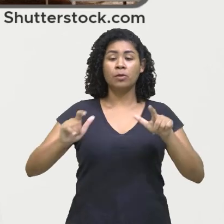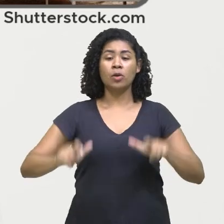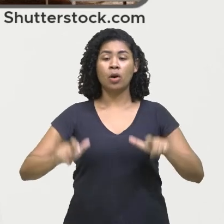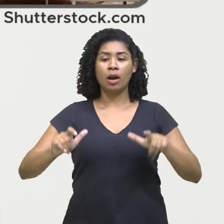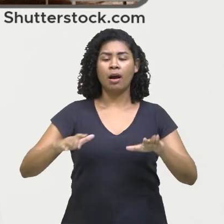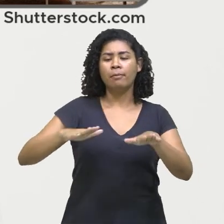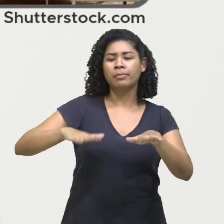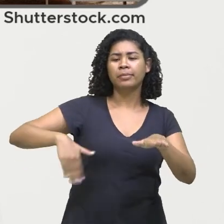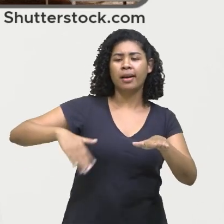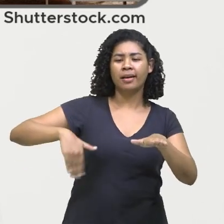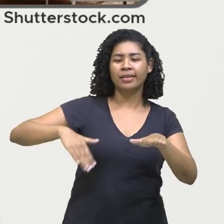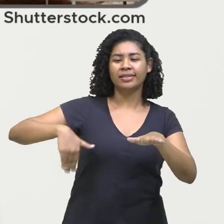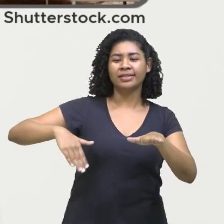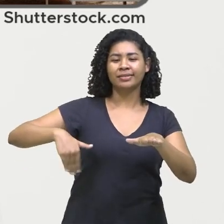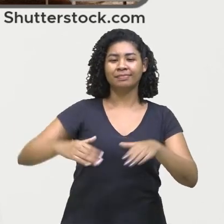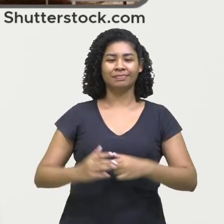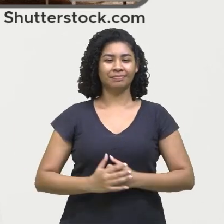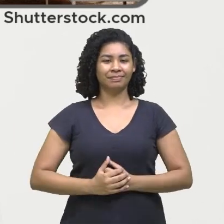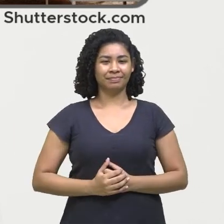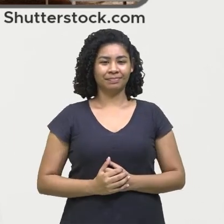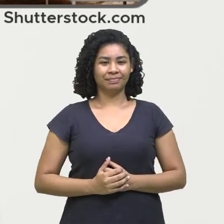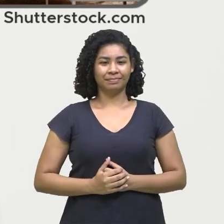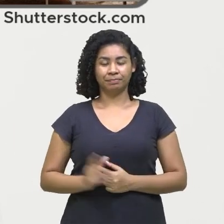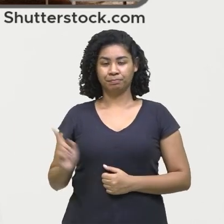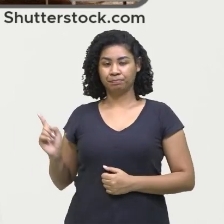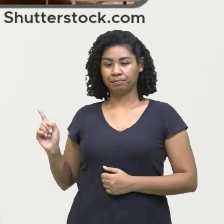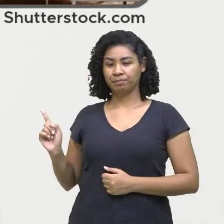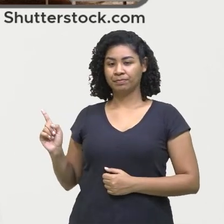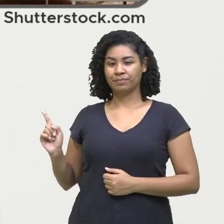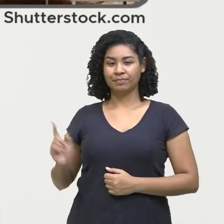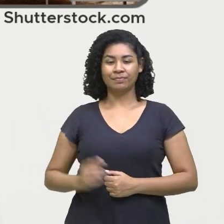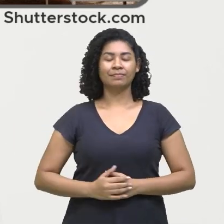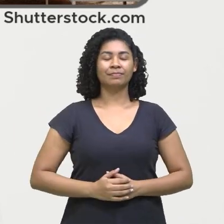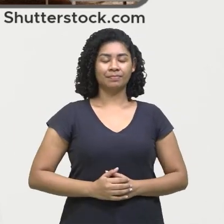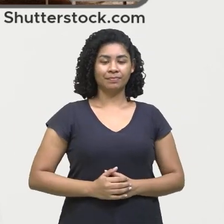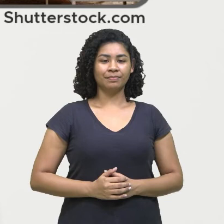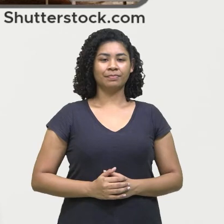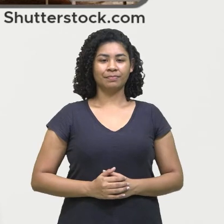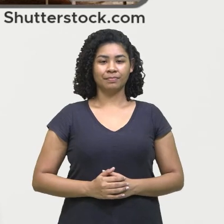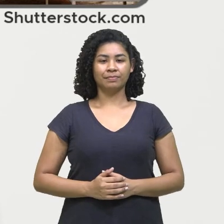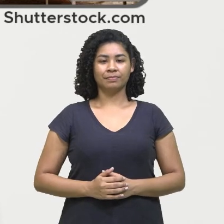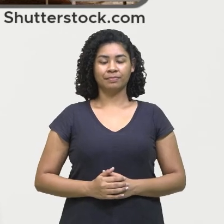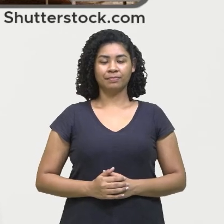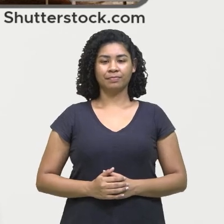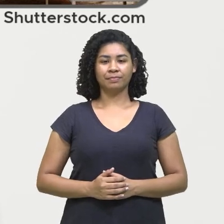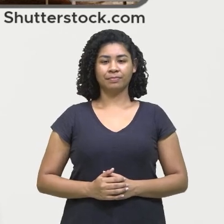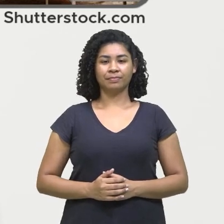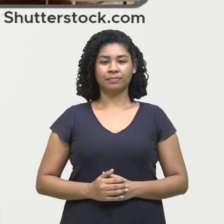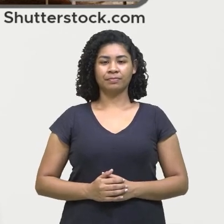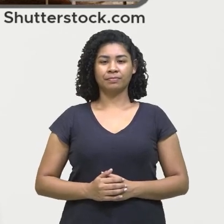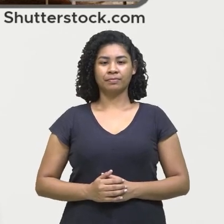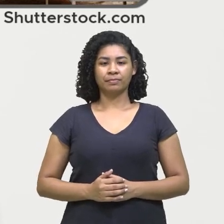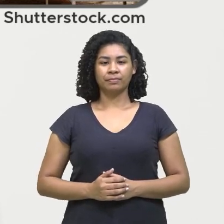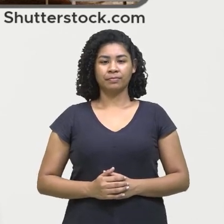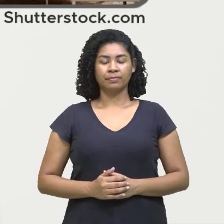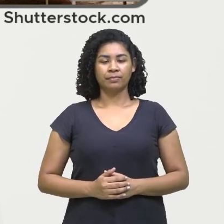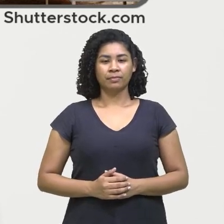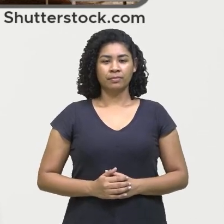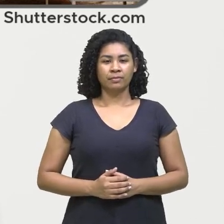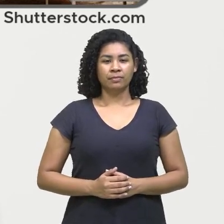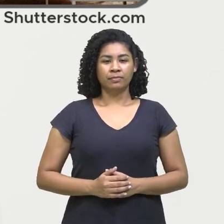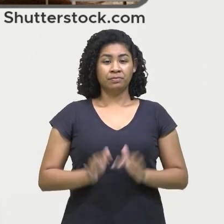praia, que é a palavra on the beach. On the beach. I have a